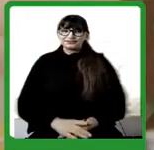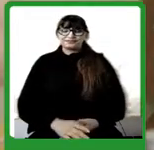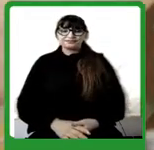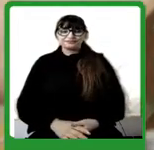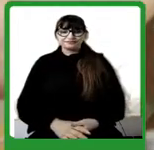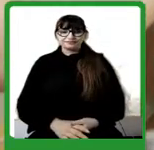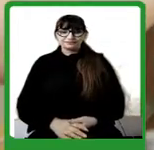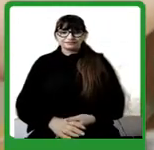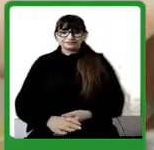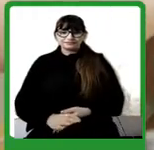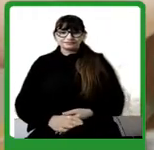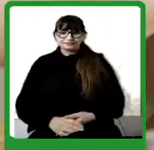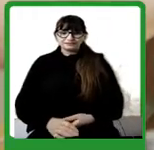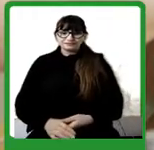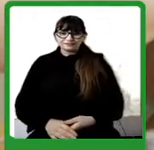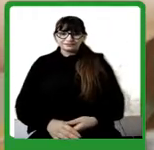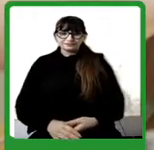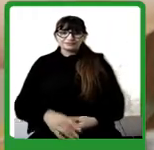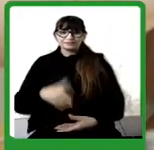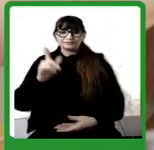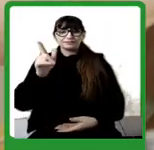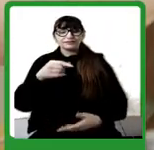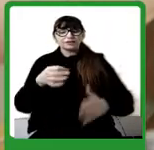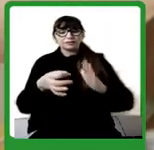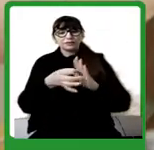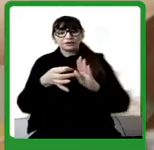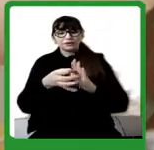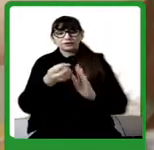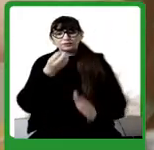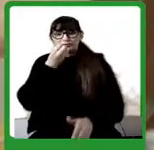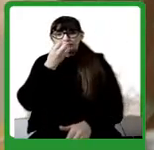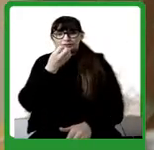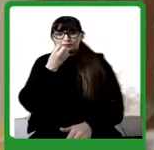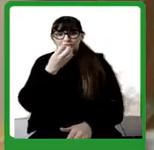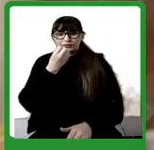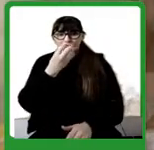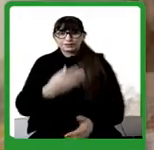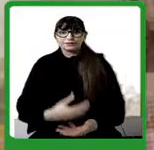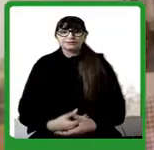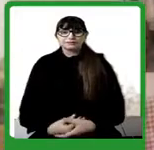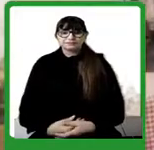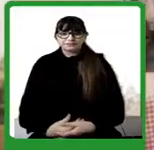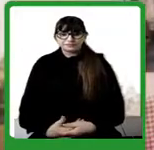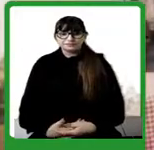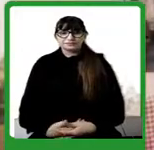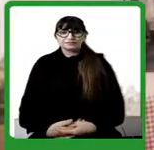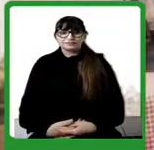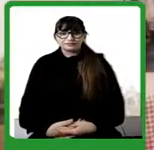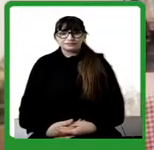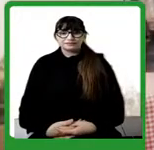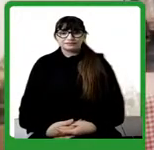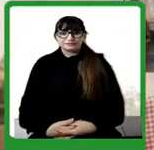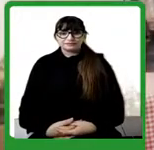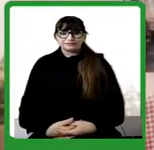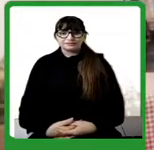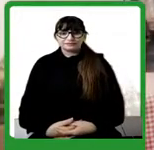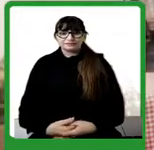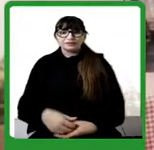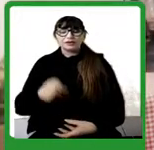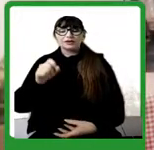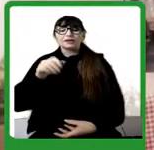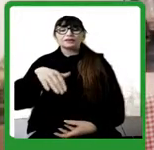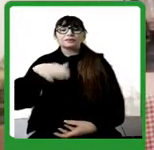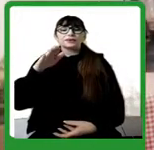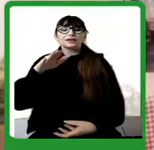Lingerie é uma baita opção. Que mais que eu não falei ainda? Não, obrigado, agora te agradeço. O que mais vale presente,